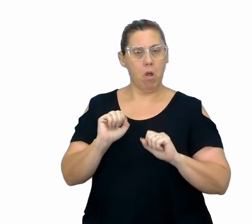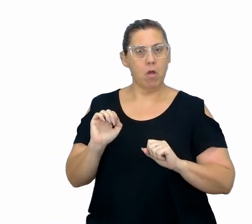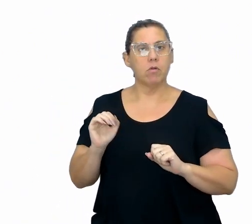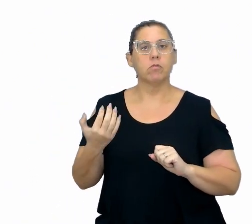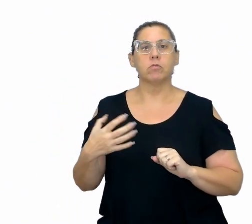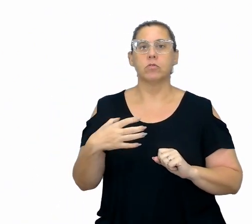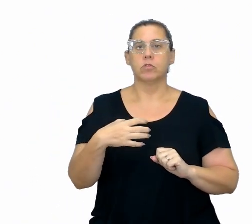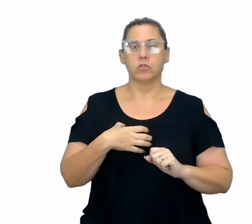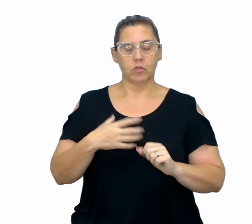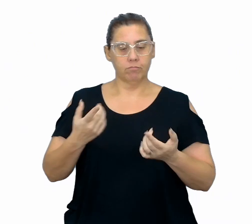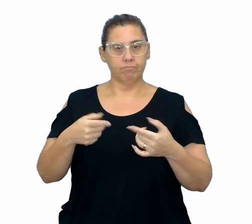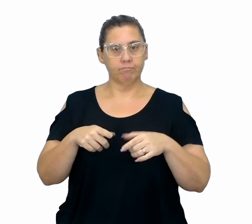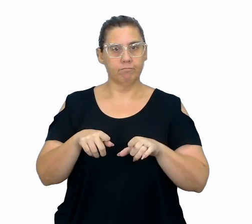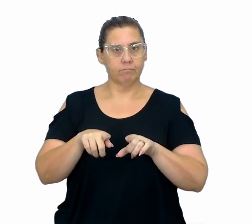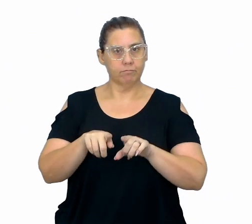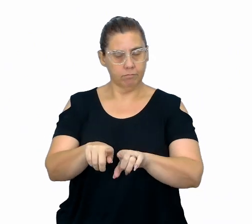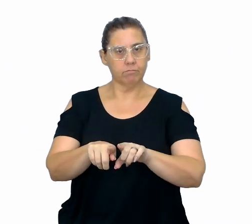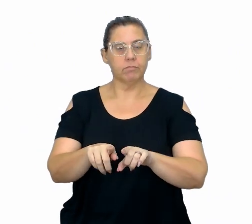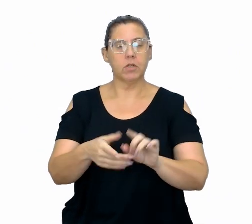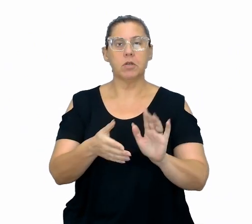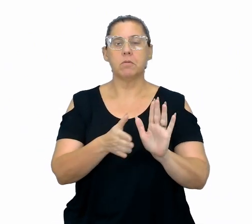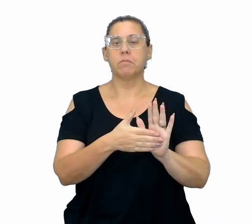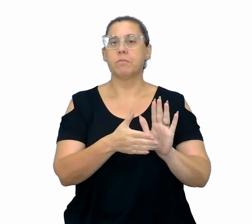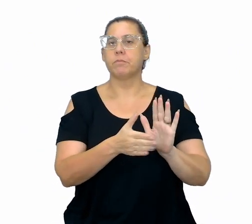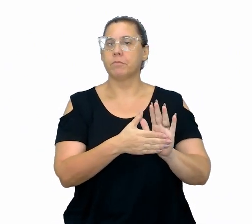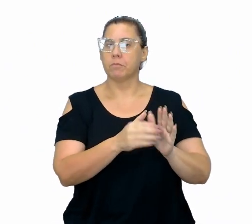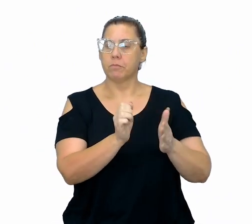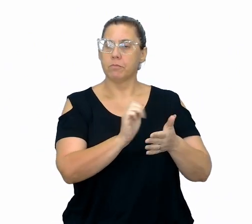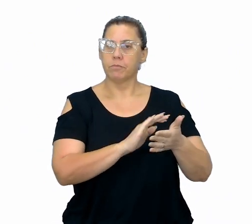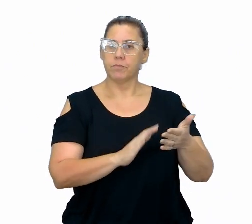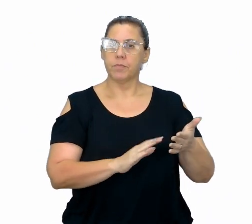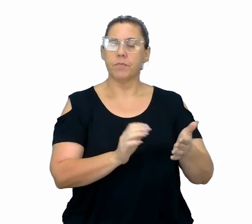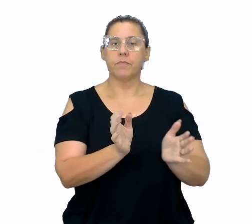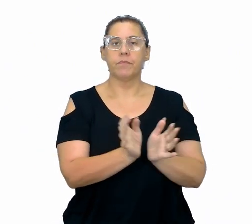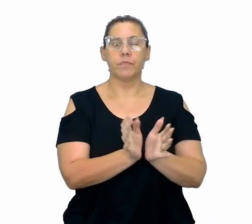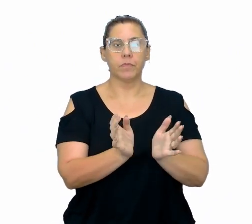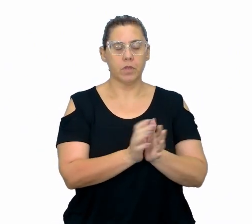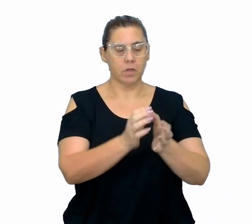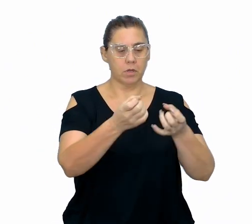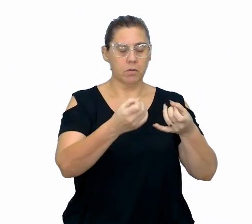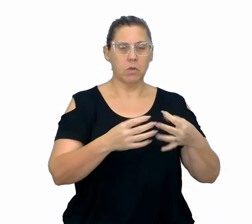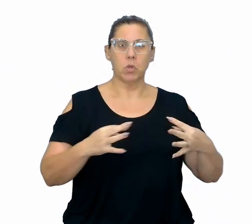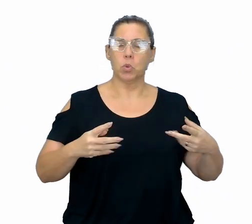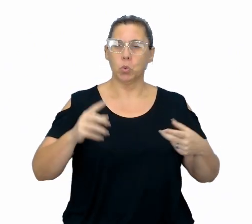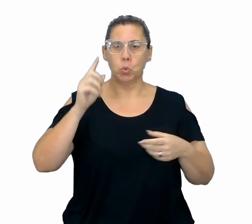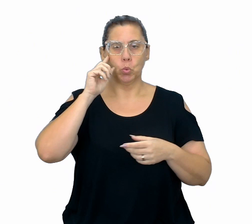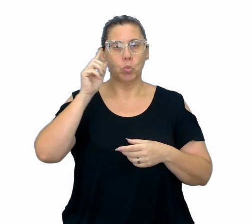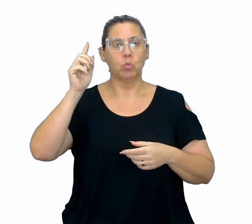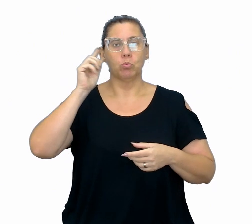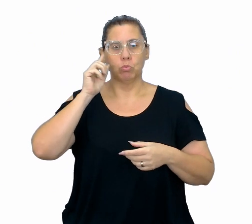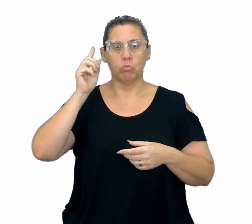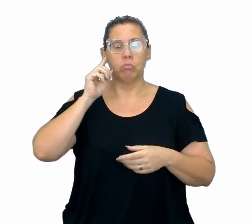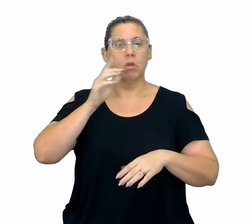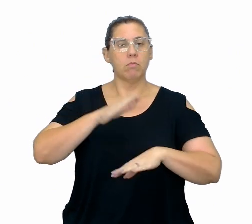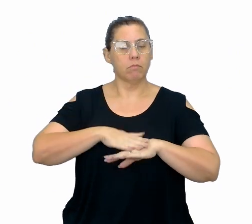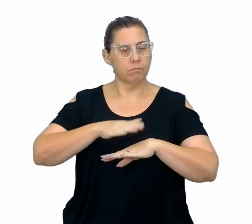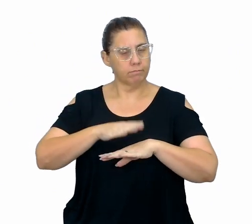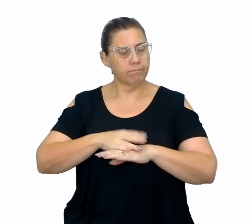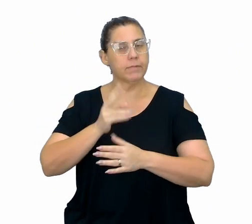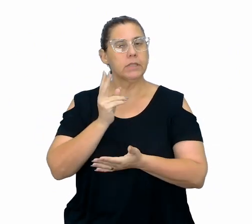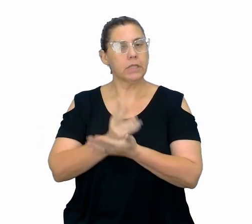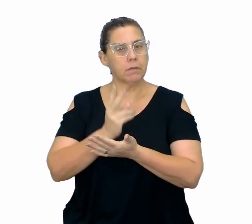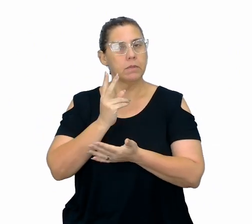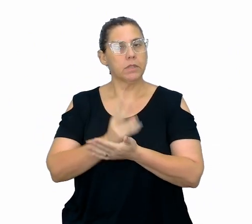de forma simultânea e propõe atividades em que a turma tenha de escrever todos os dias e refletir coletivamente